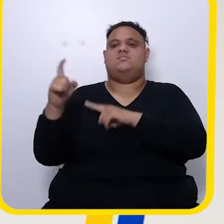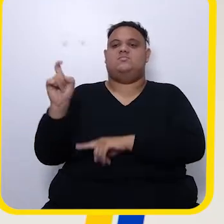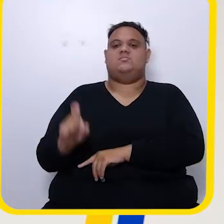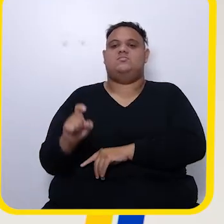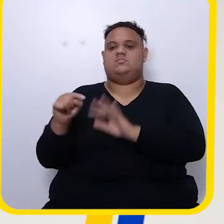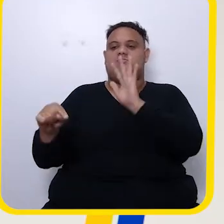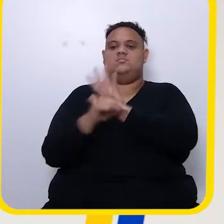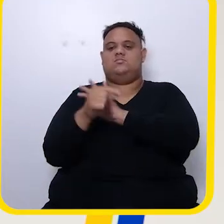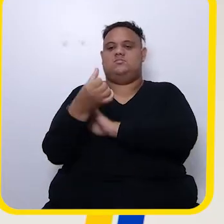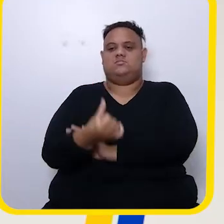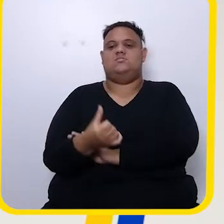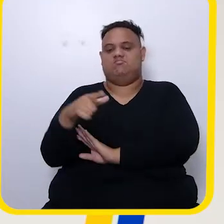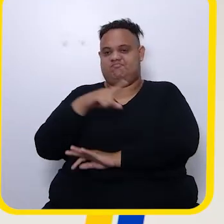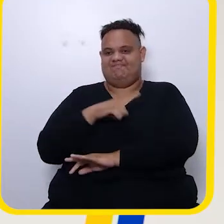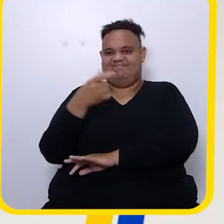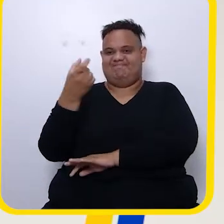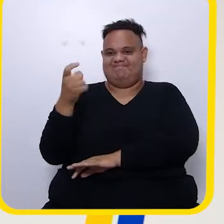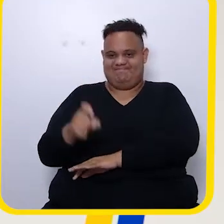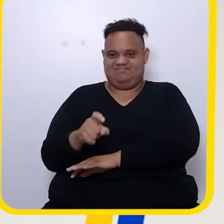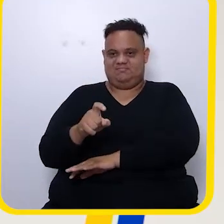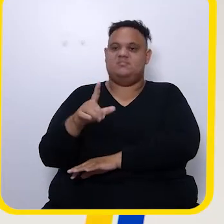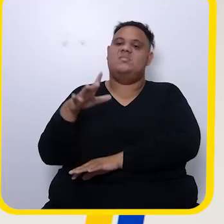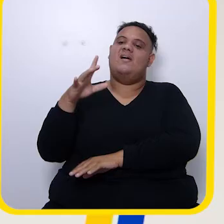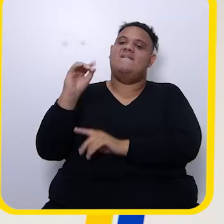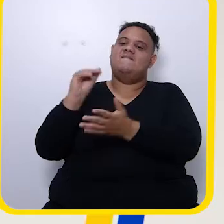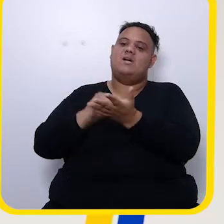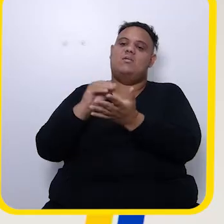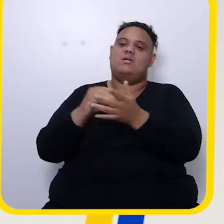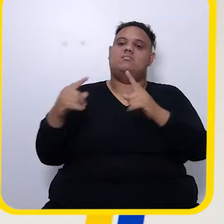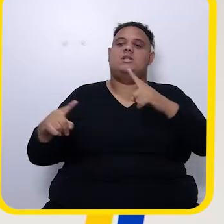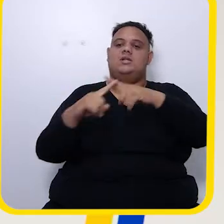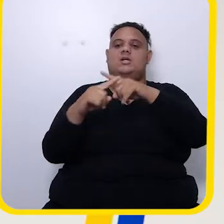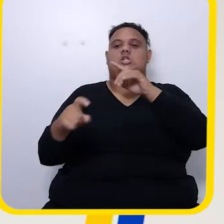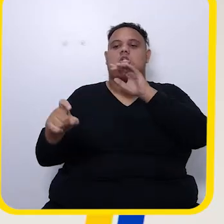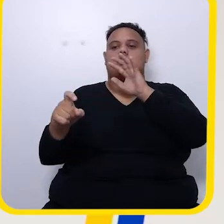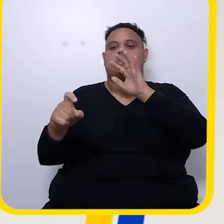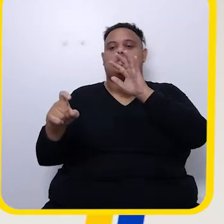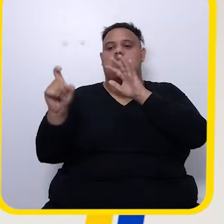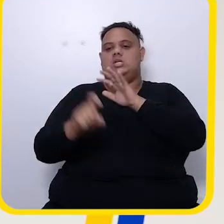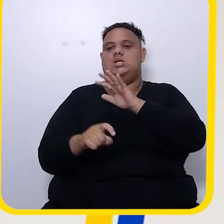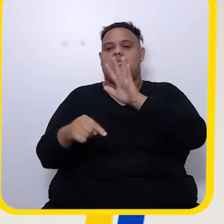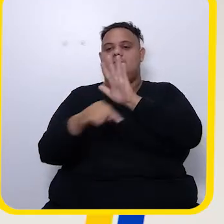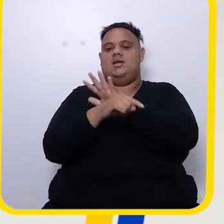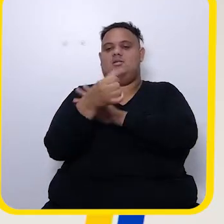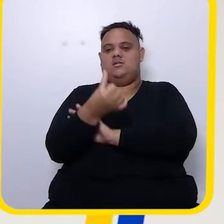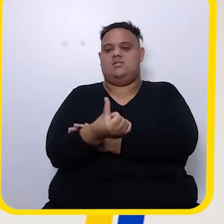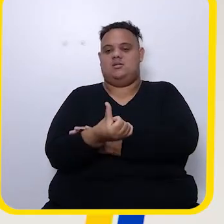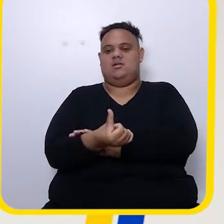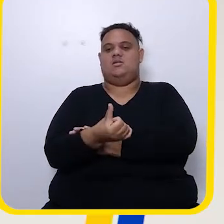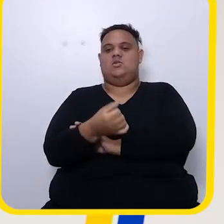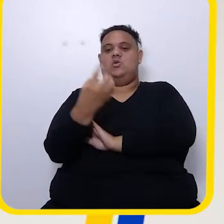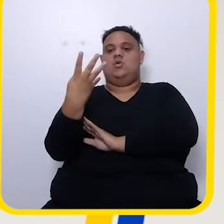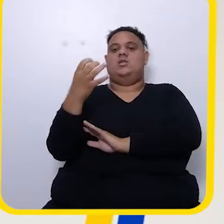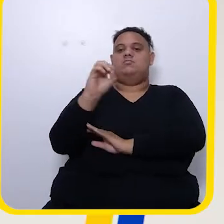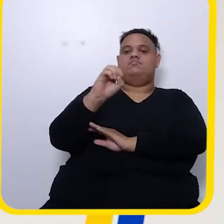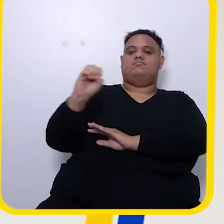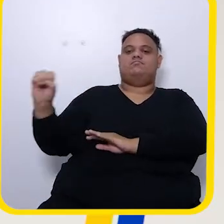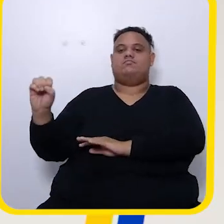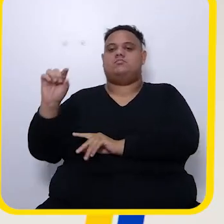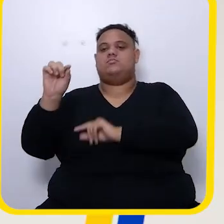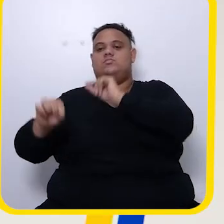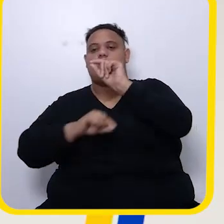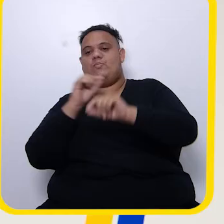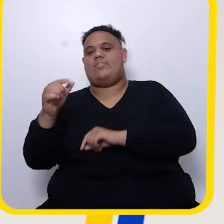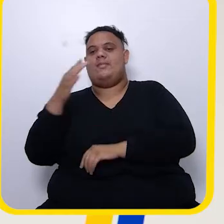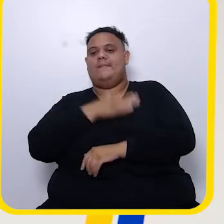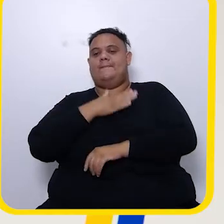6. Então, ó, eu já tinha x. Falta multiplicar por x menos 6. Então, o 4.800, que é